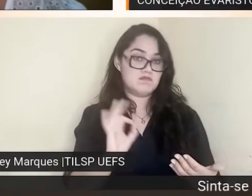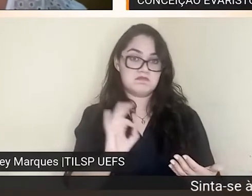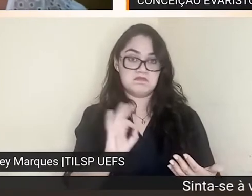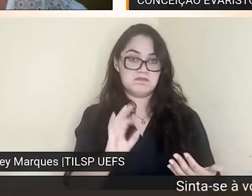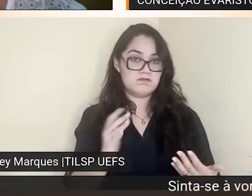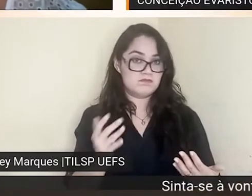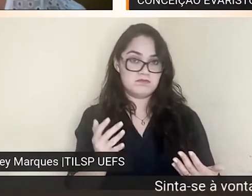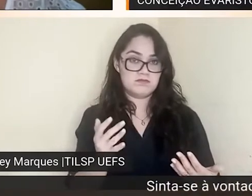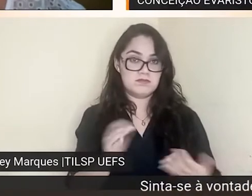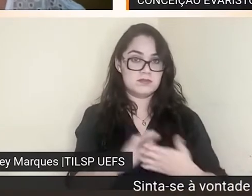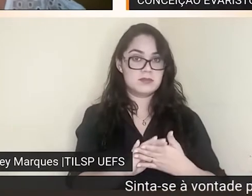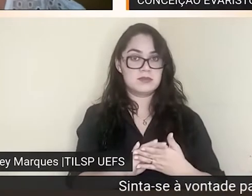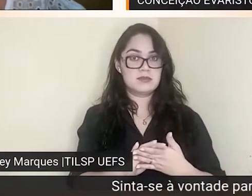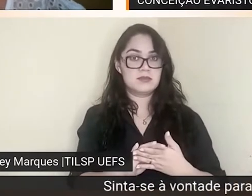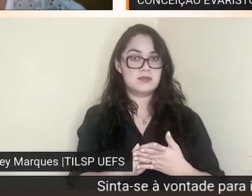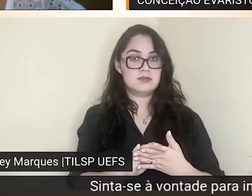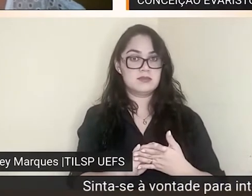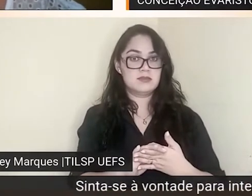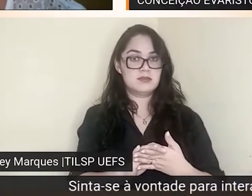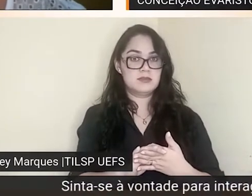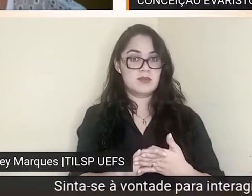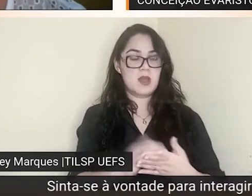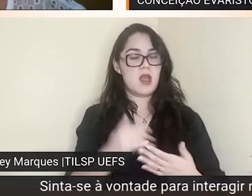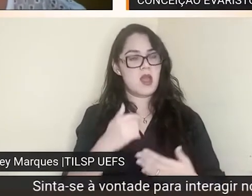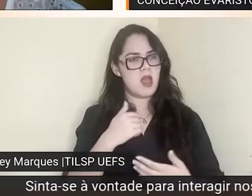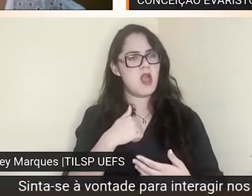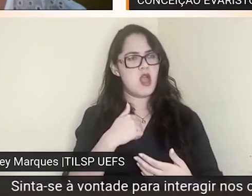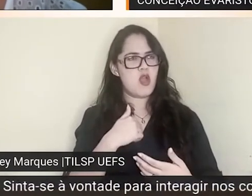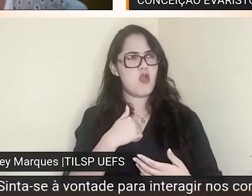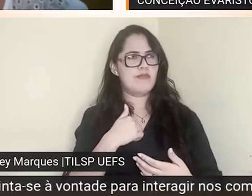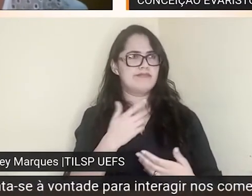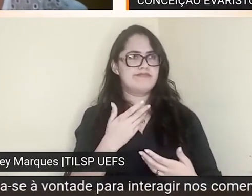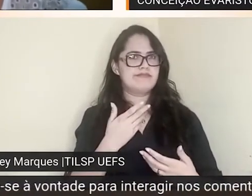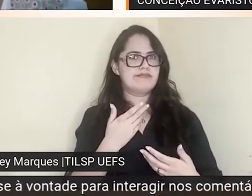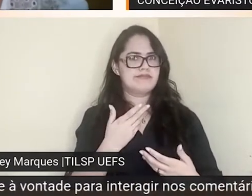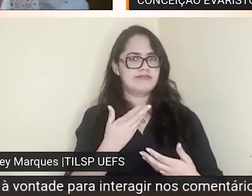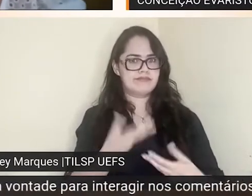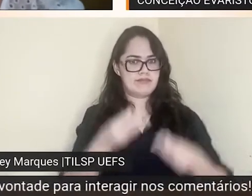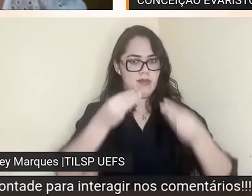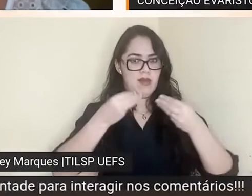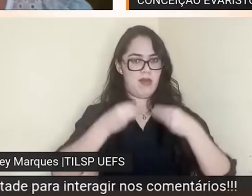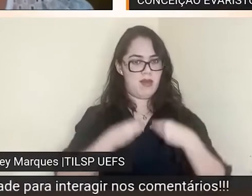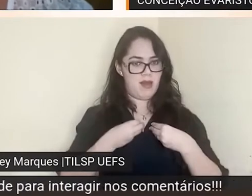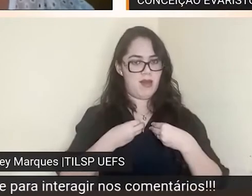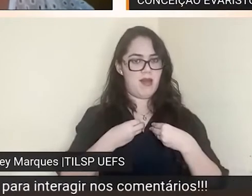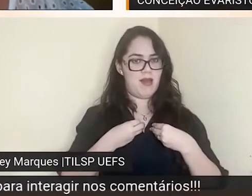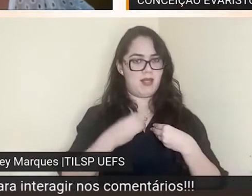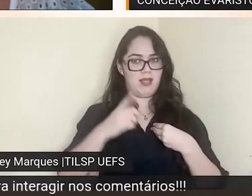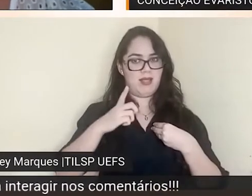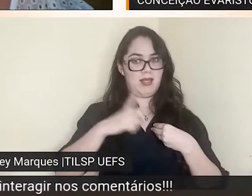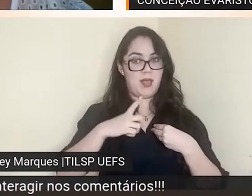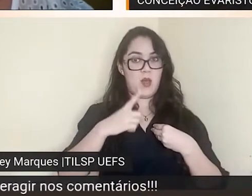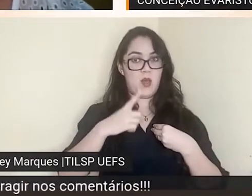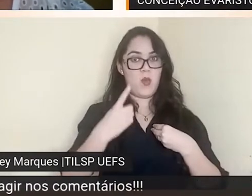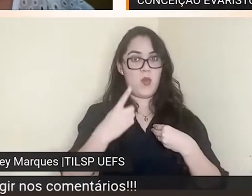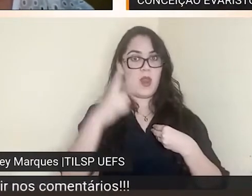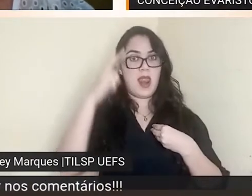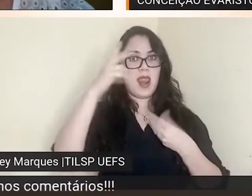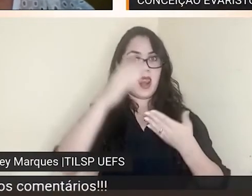nesse estágio de eu mesma achar que eu mereço uma autobiografia. Não chegou ainda a isso,